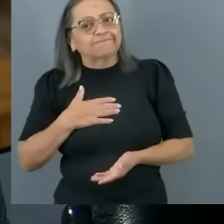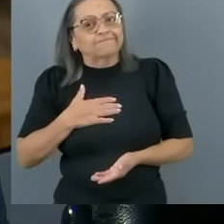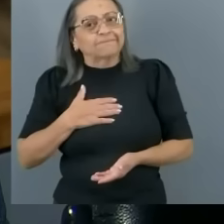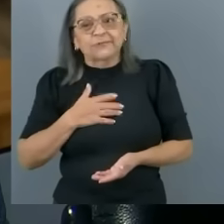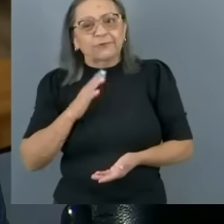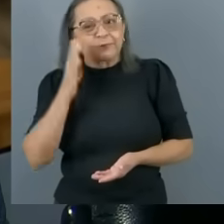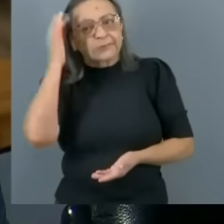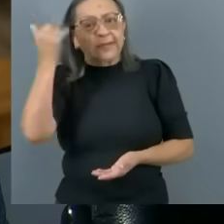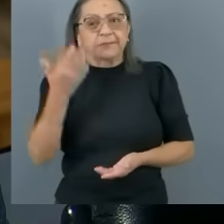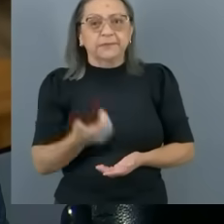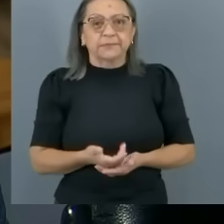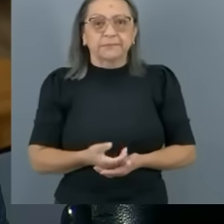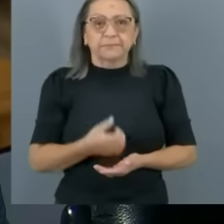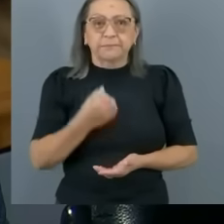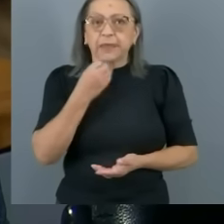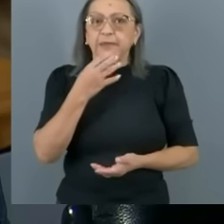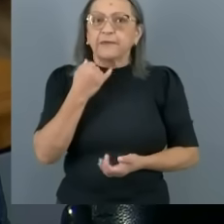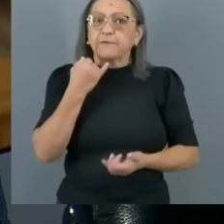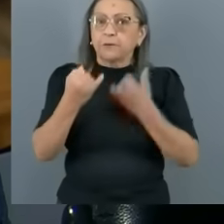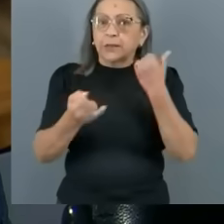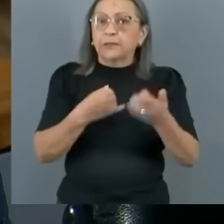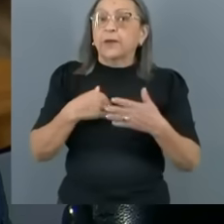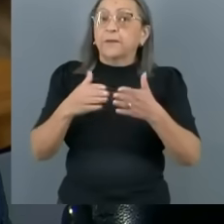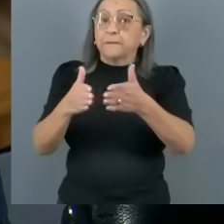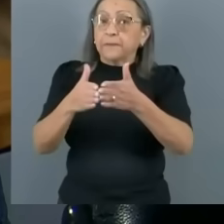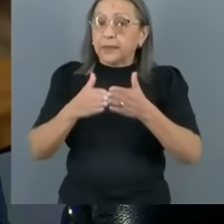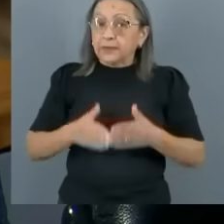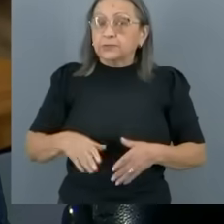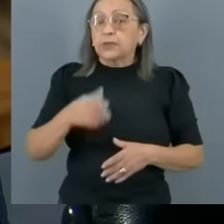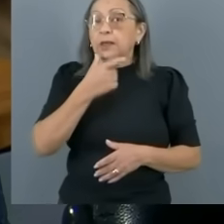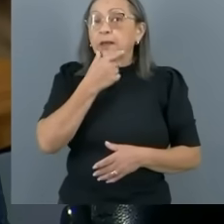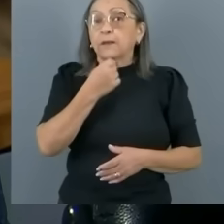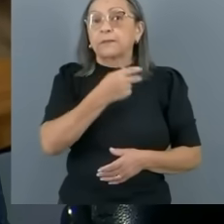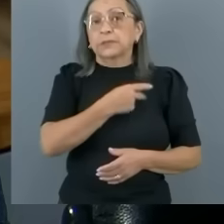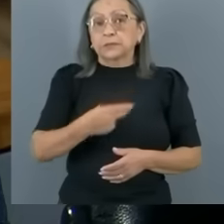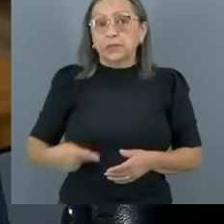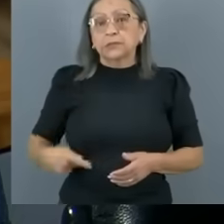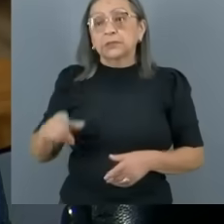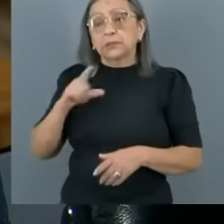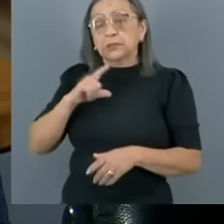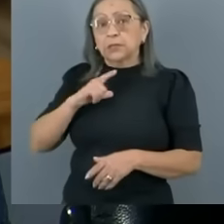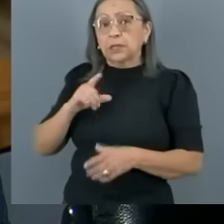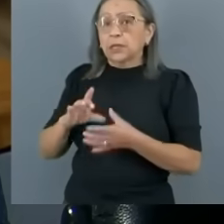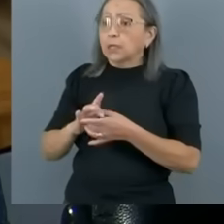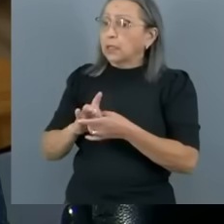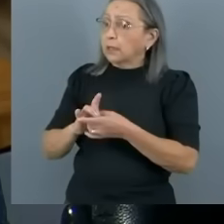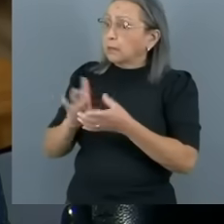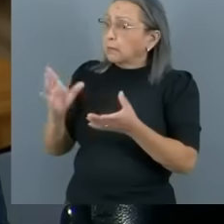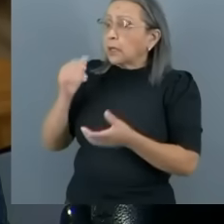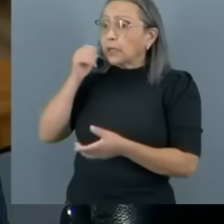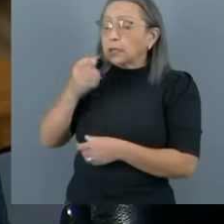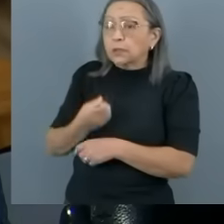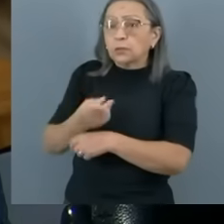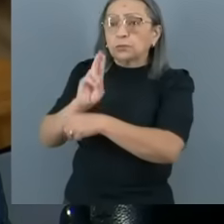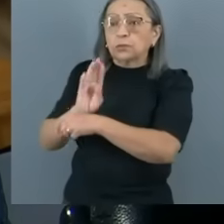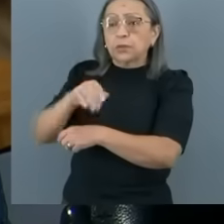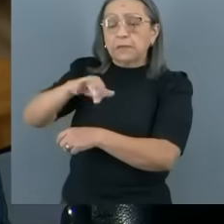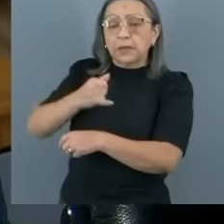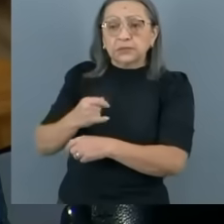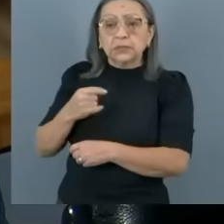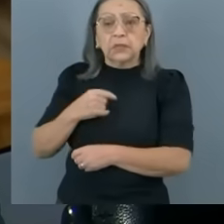informado. E eu peço até ao presidente, se for o caso, dê espaço para a doutora Márcia se posicionar.